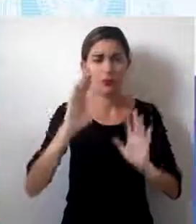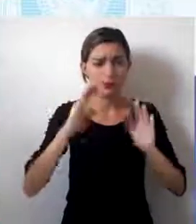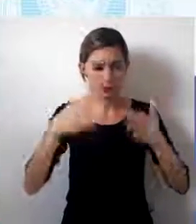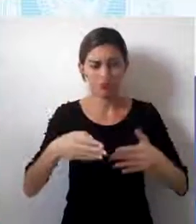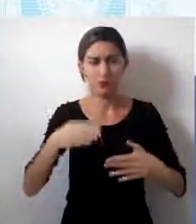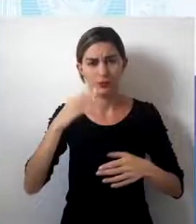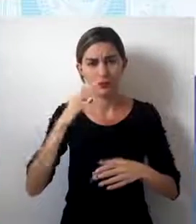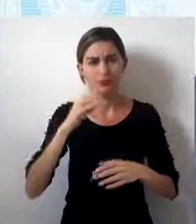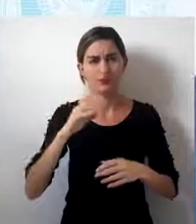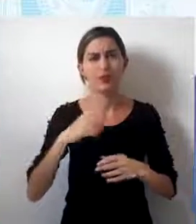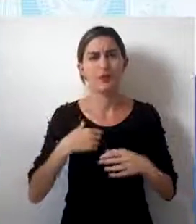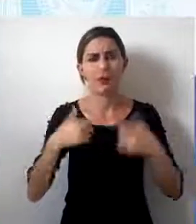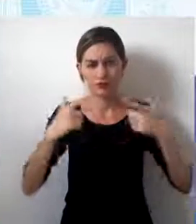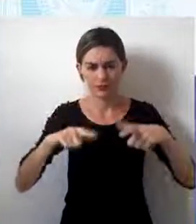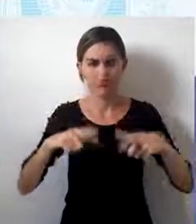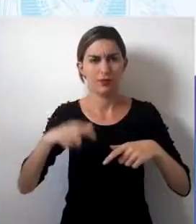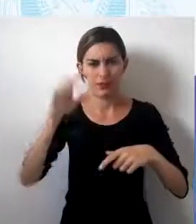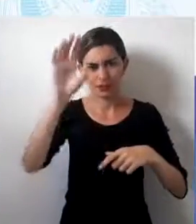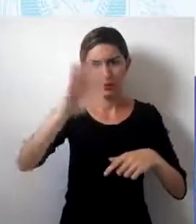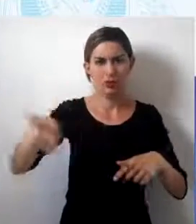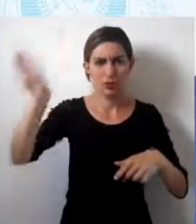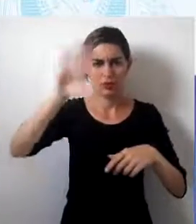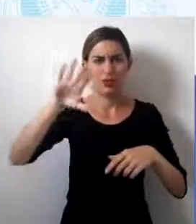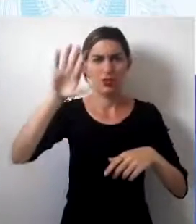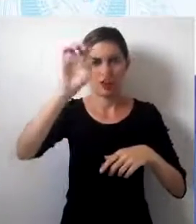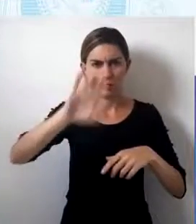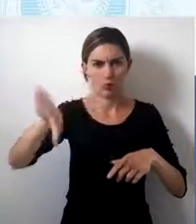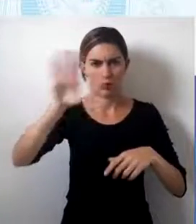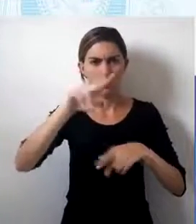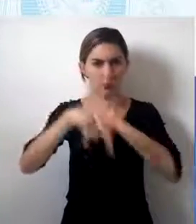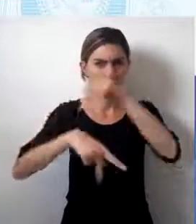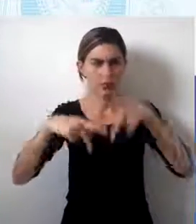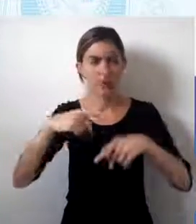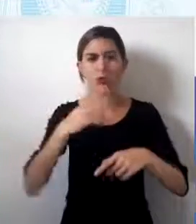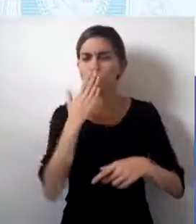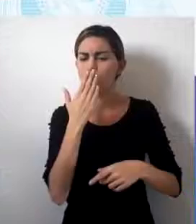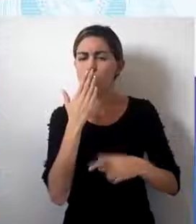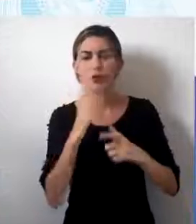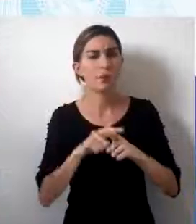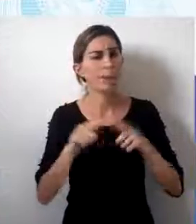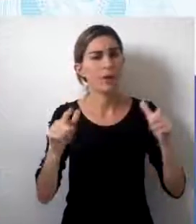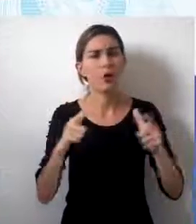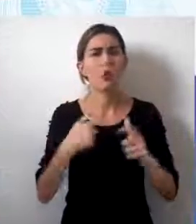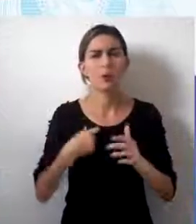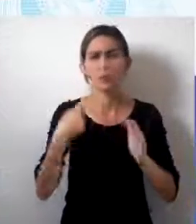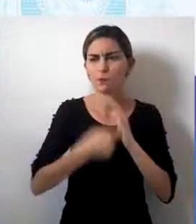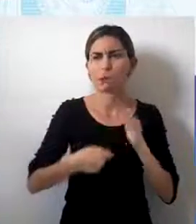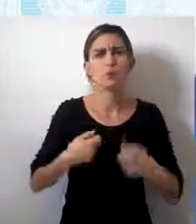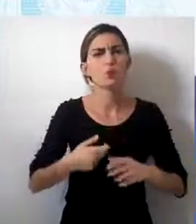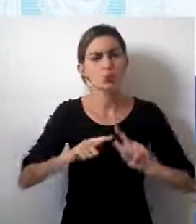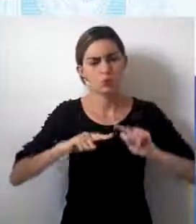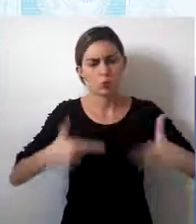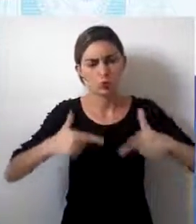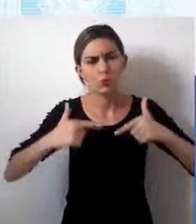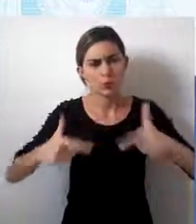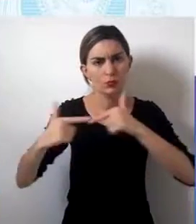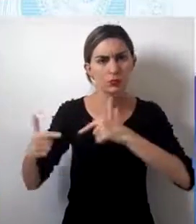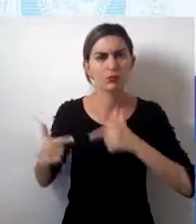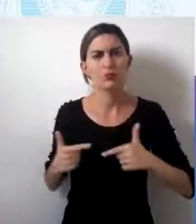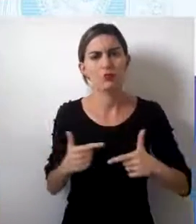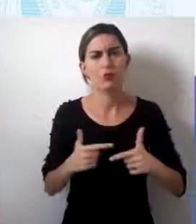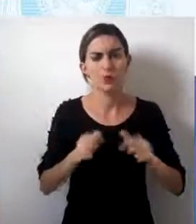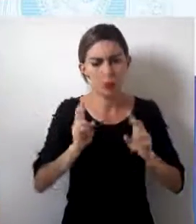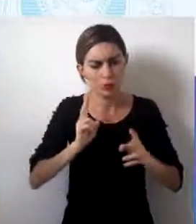o objetivo principal daqueles colonizadores, e os indígenas que muitas vezes resistiam